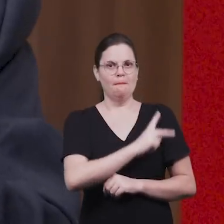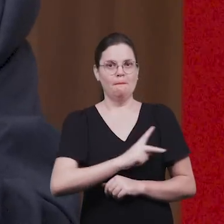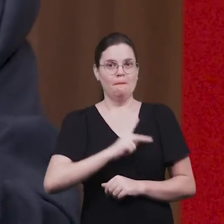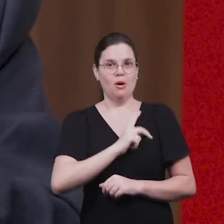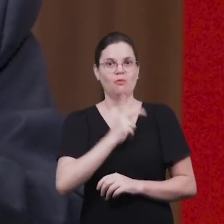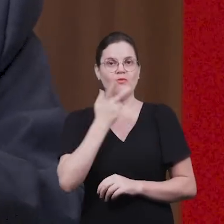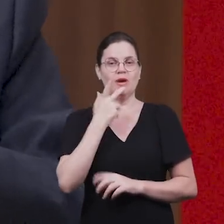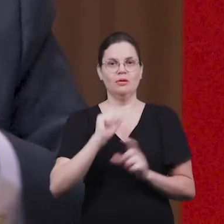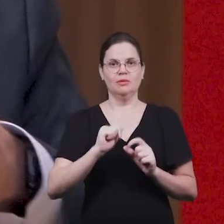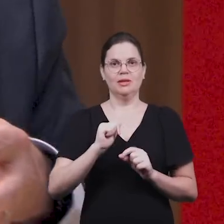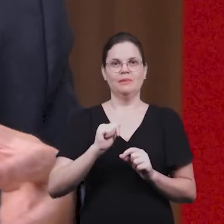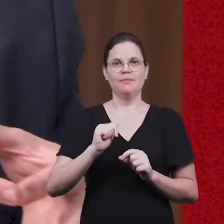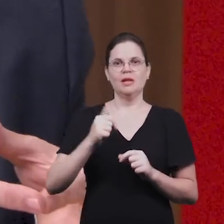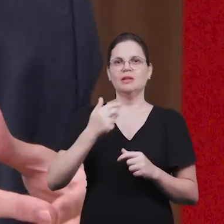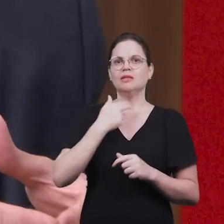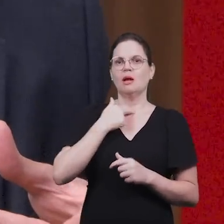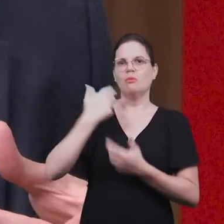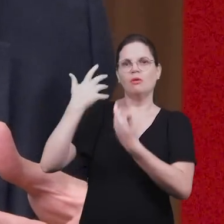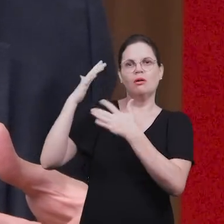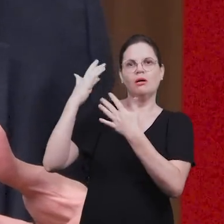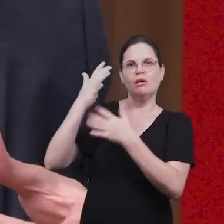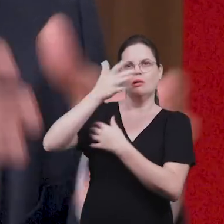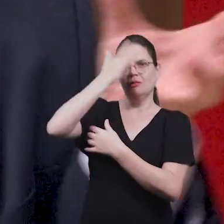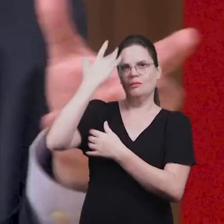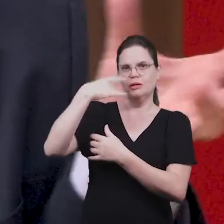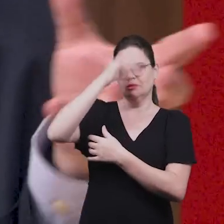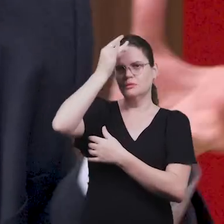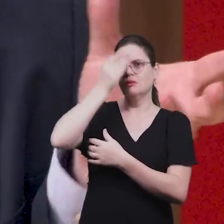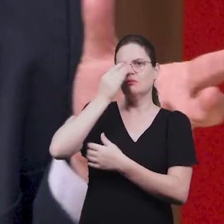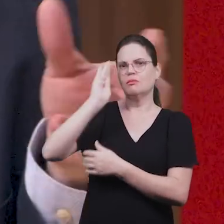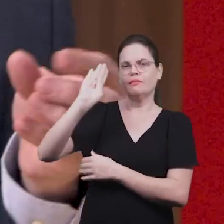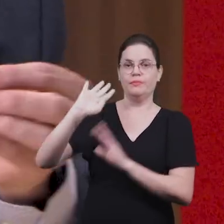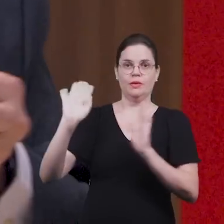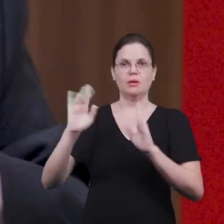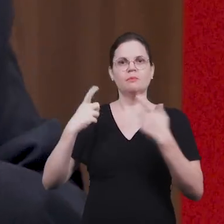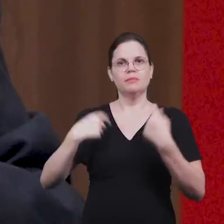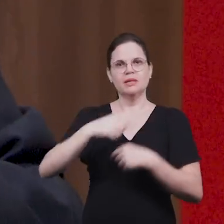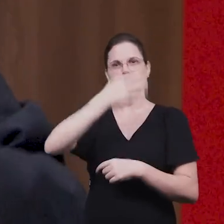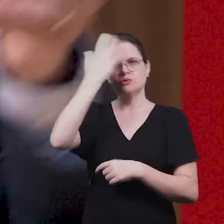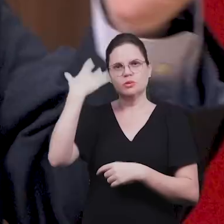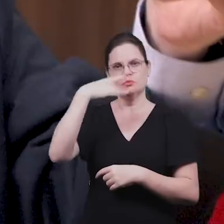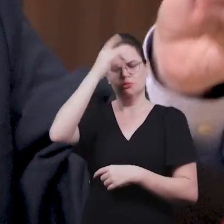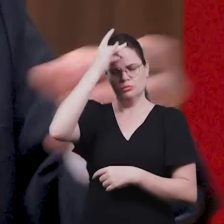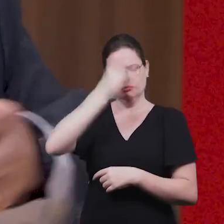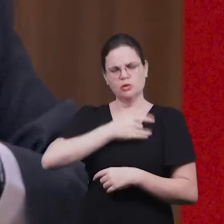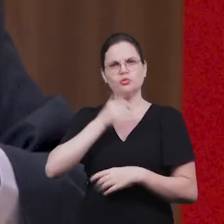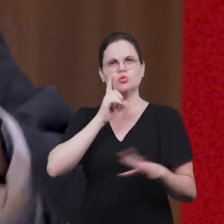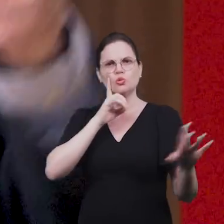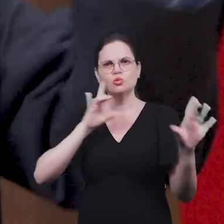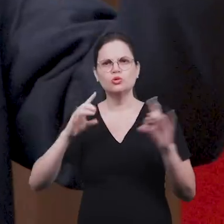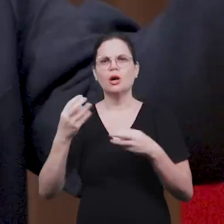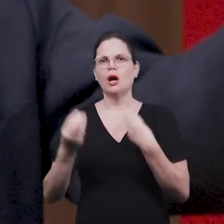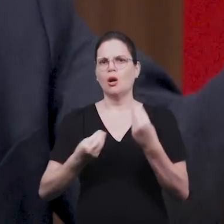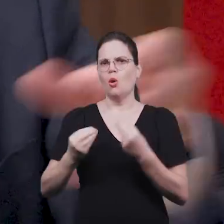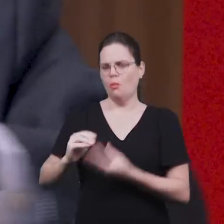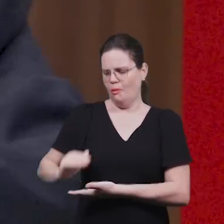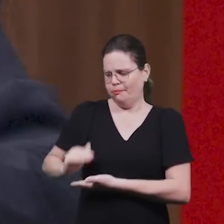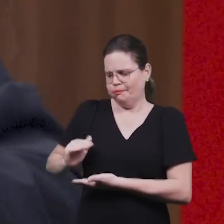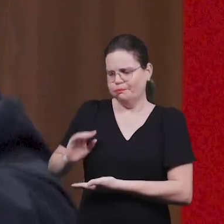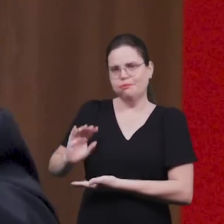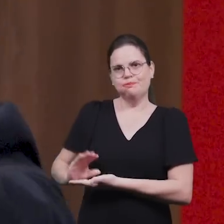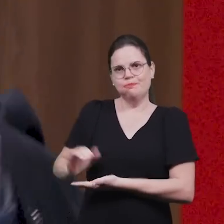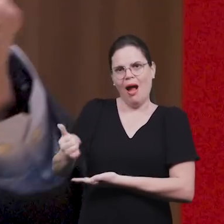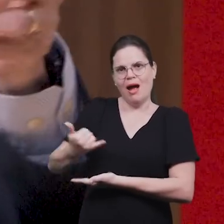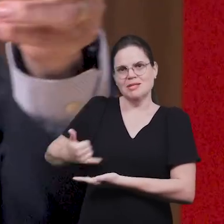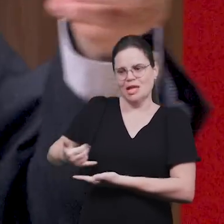Espírito Santo ele tem que ser cuidado em nós. Como? Na oração, no jejum, no corpo. Eu vou para o seminário, eu vou para a